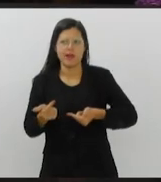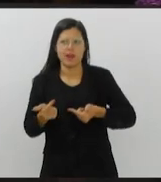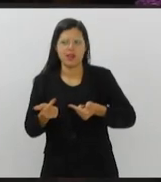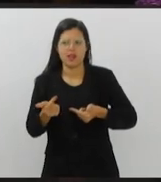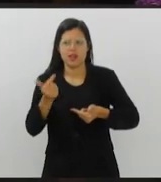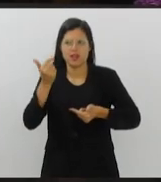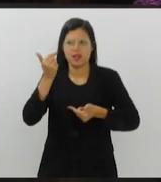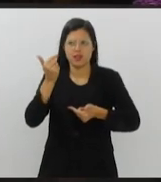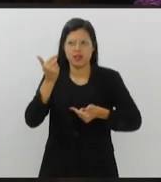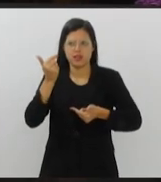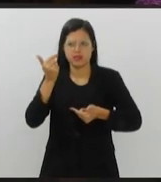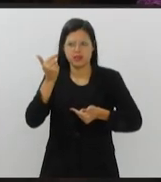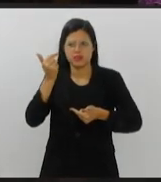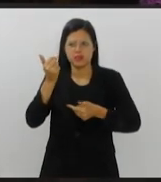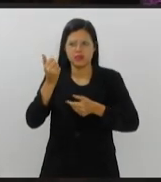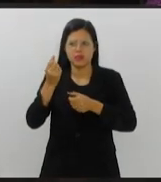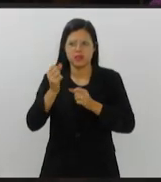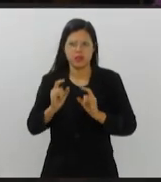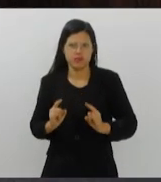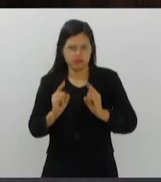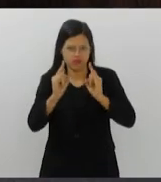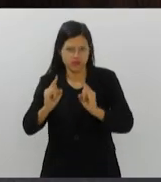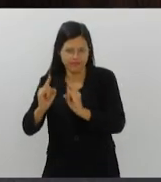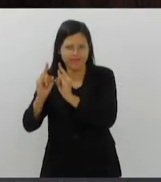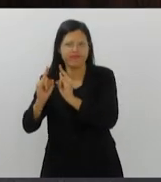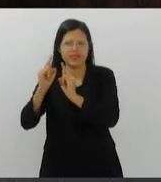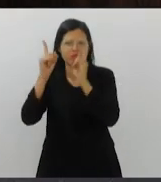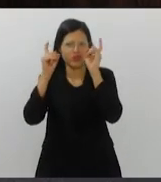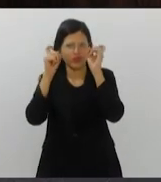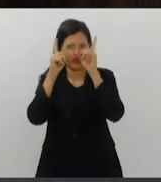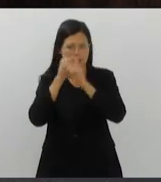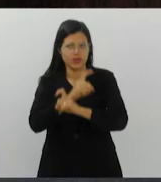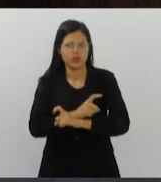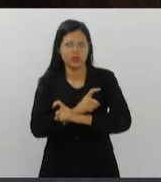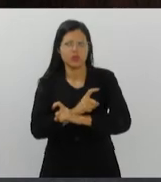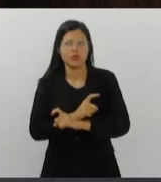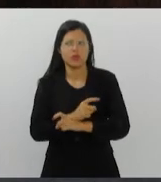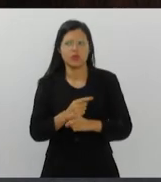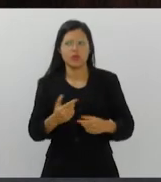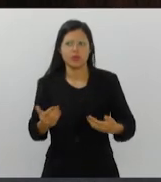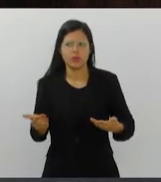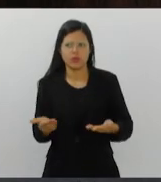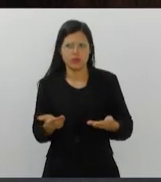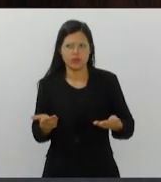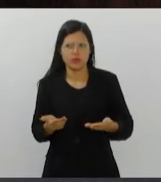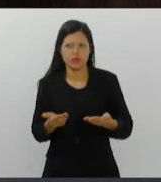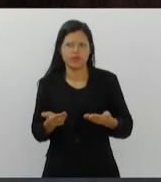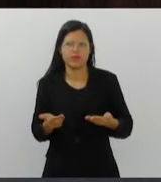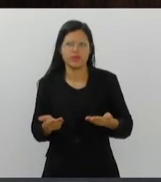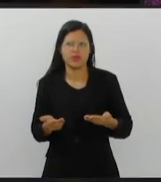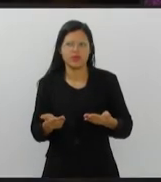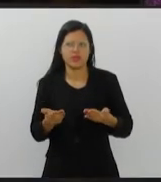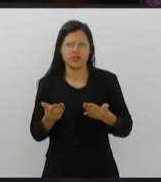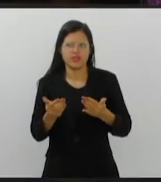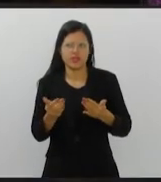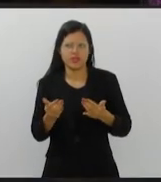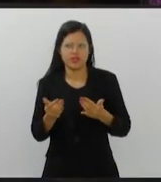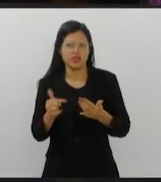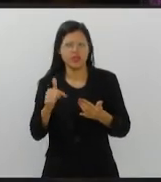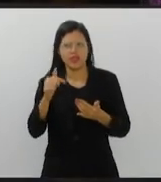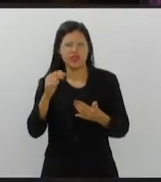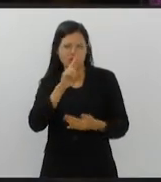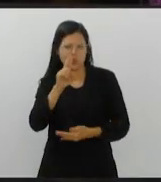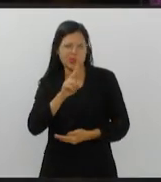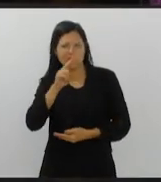da edificação, a estruturação, é o mais difícil, né? Hoje a gente deslumbra essa casa e não sabe